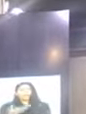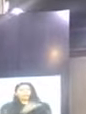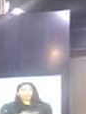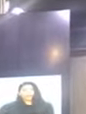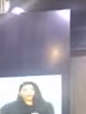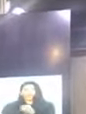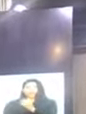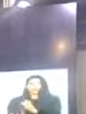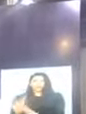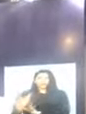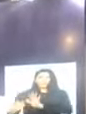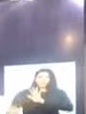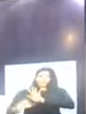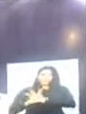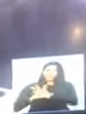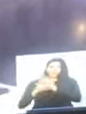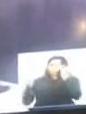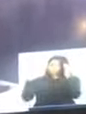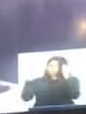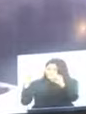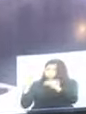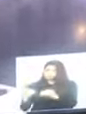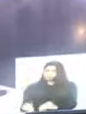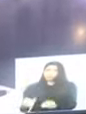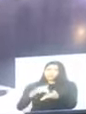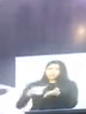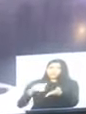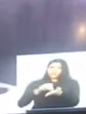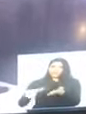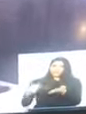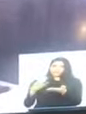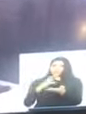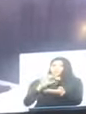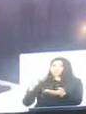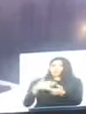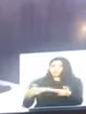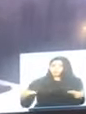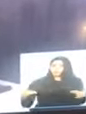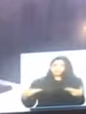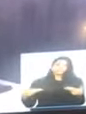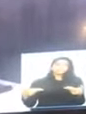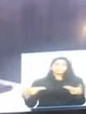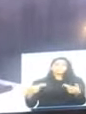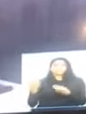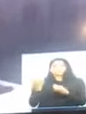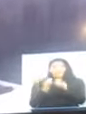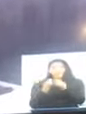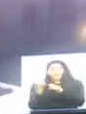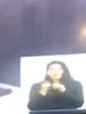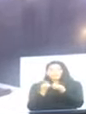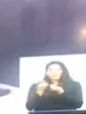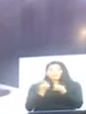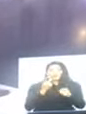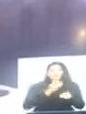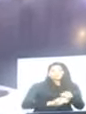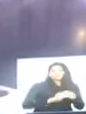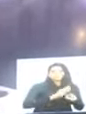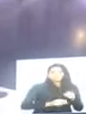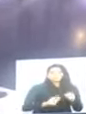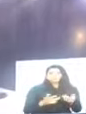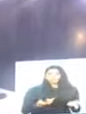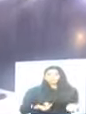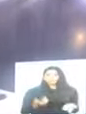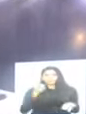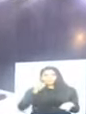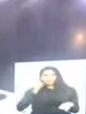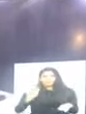na modernização o centro administrativo novo e ganha economizando o dinheiro público sagrado